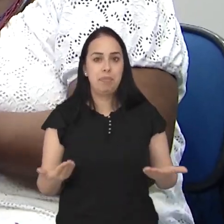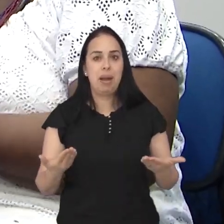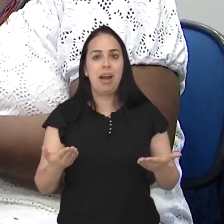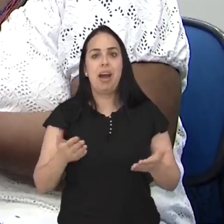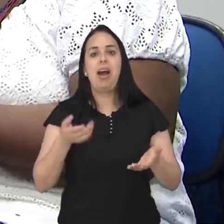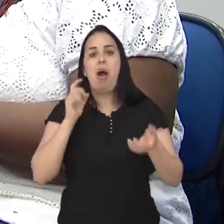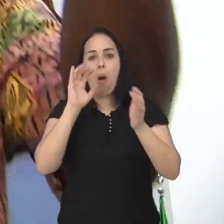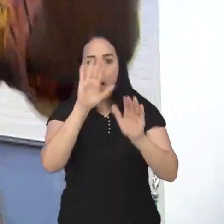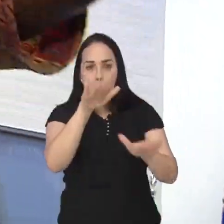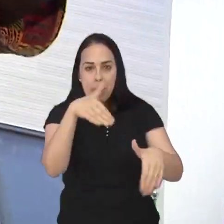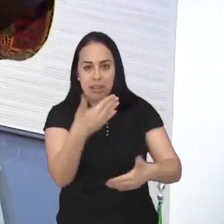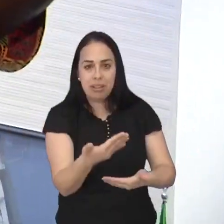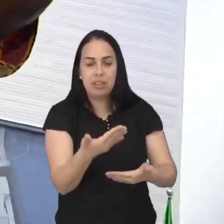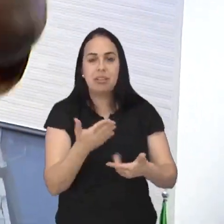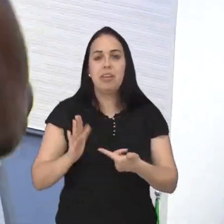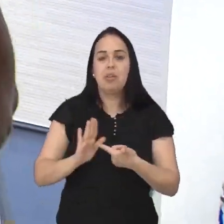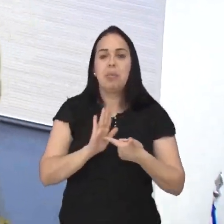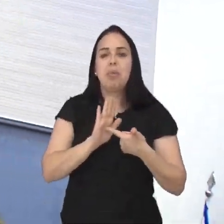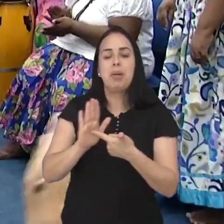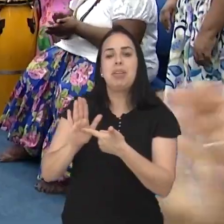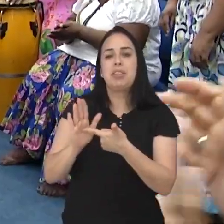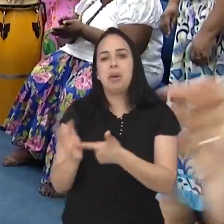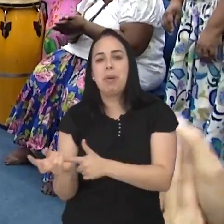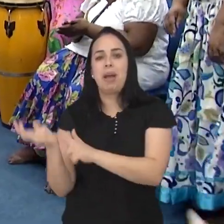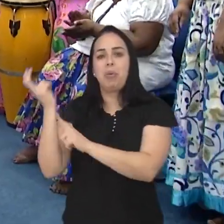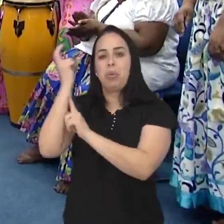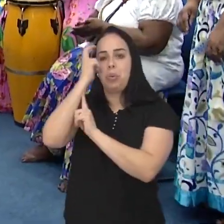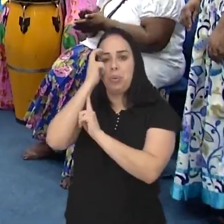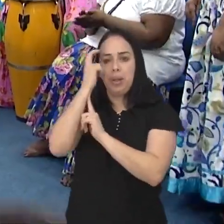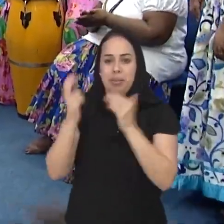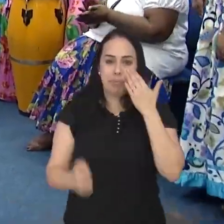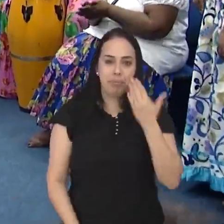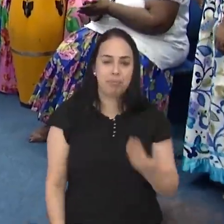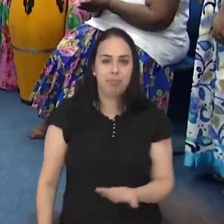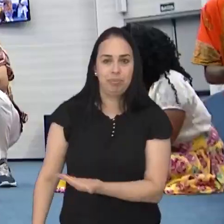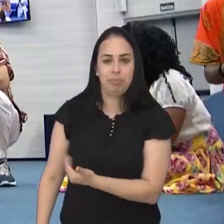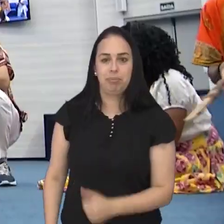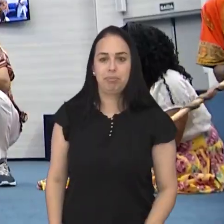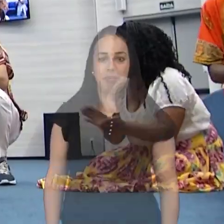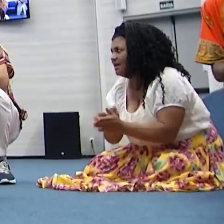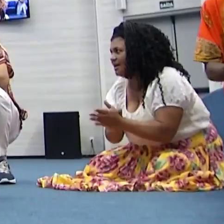para fechar a homenagem, mais uma demonstração de toda a riqueza cultural do grupo.